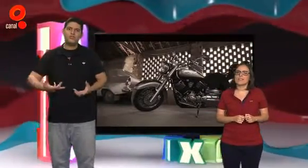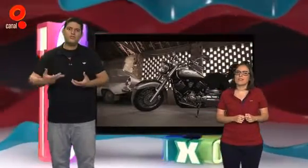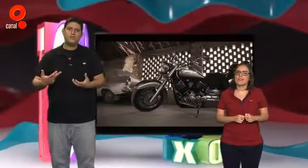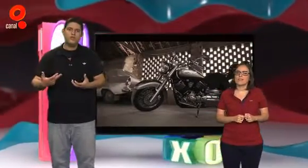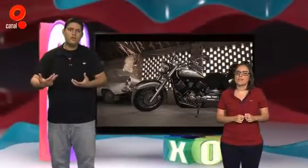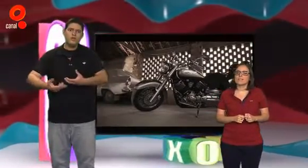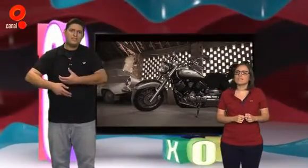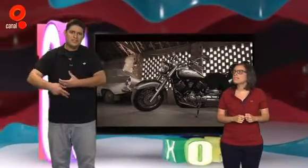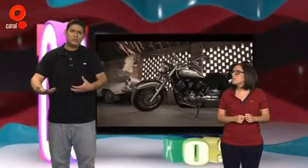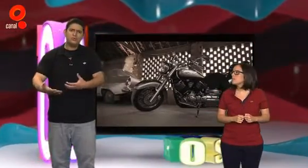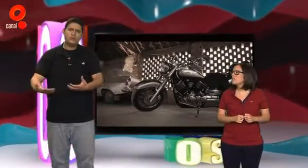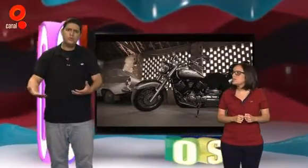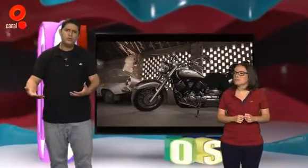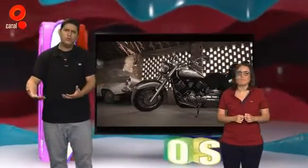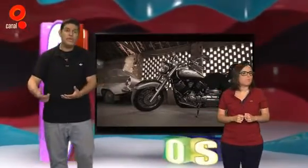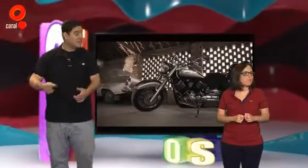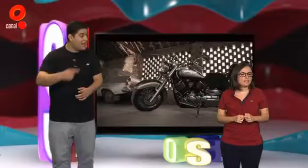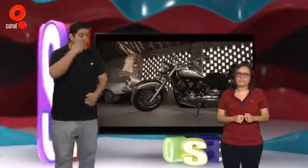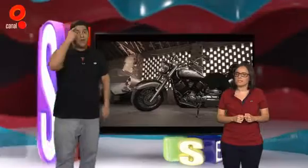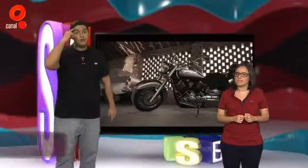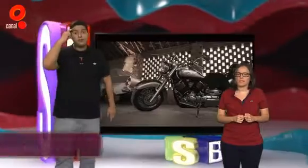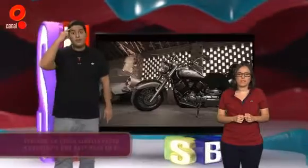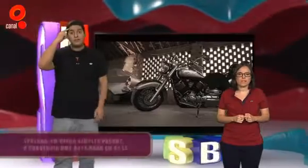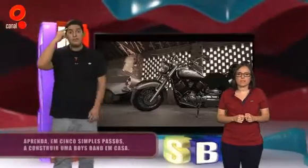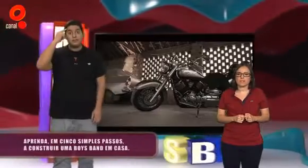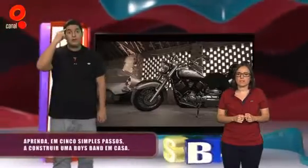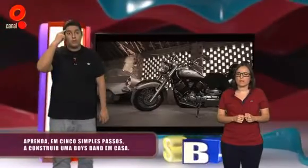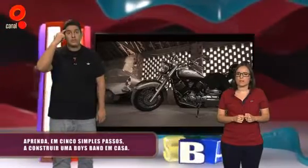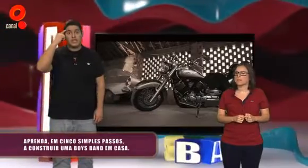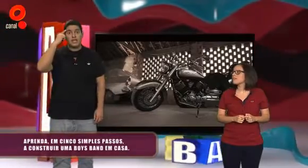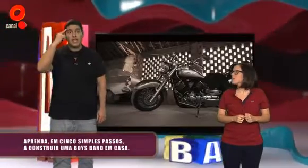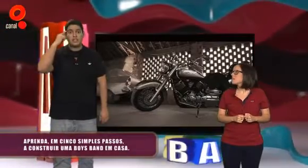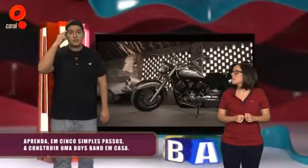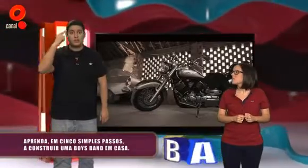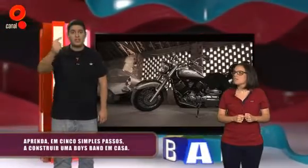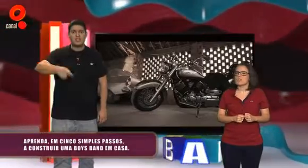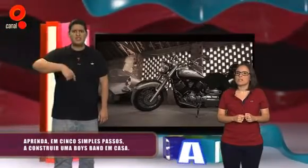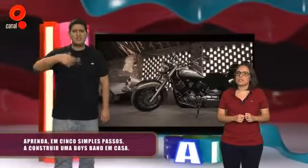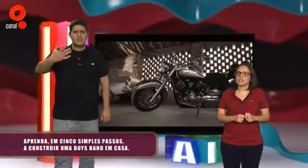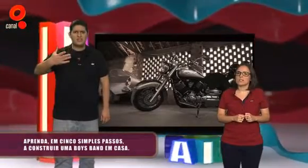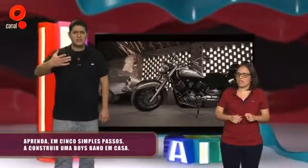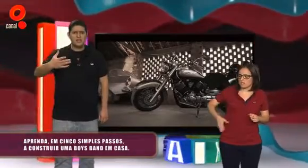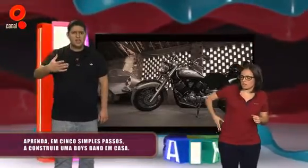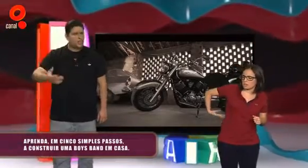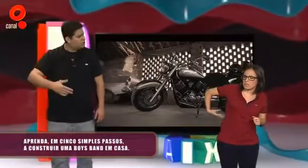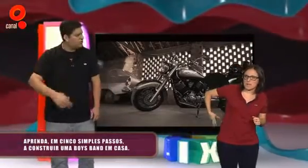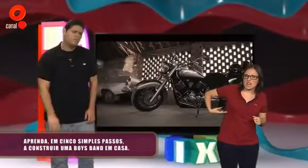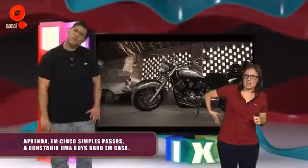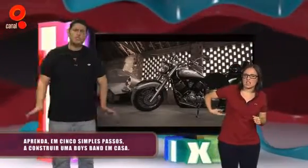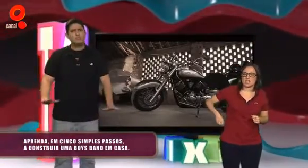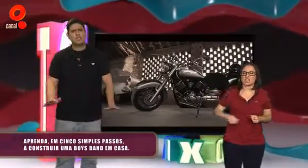tinha sofrido tanto não só um minuto nem naqueles programas da Fátima em que as pessoas vão cachaças